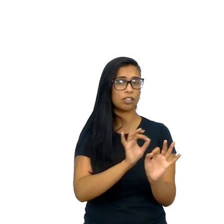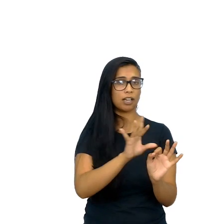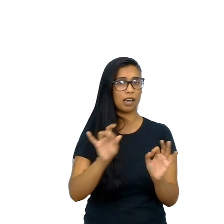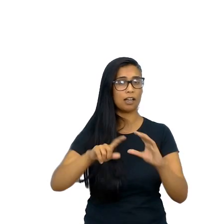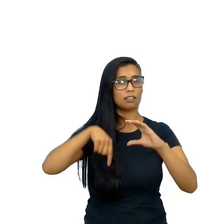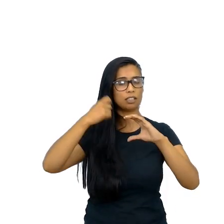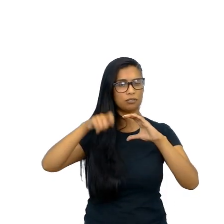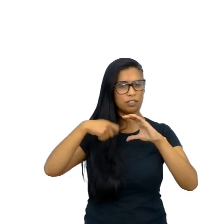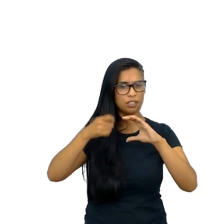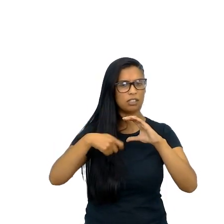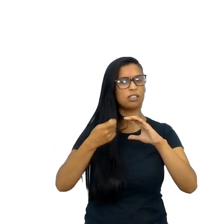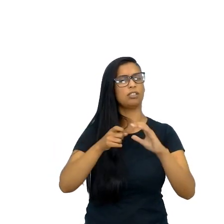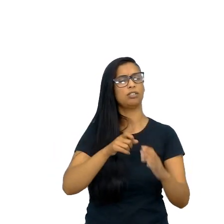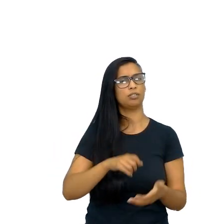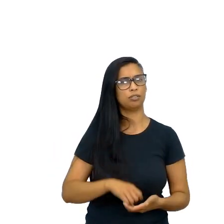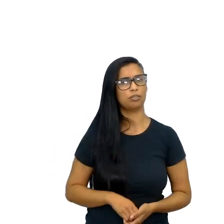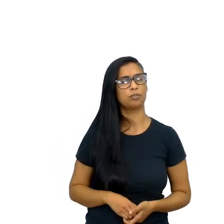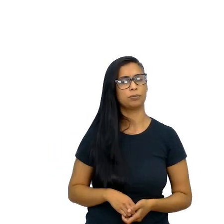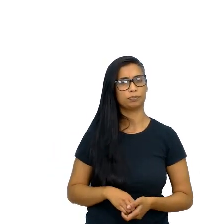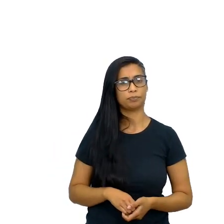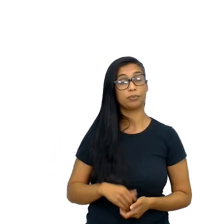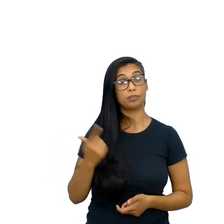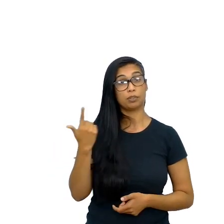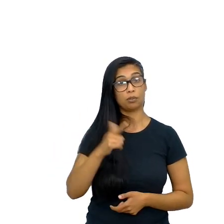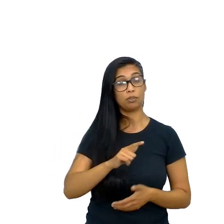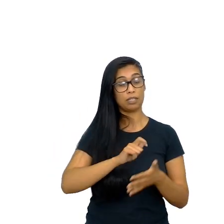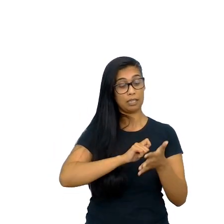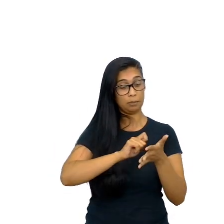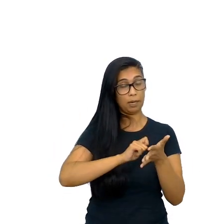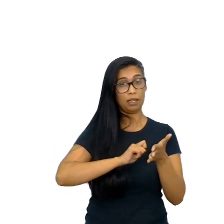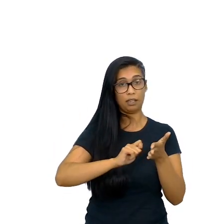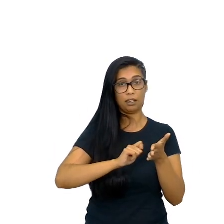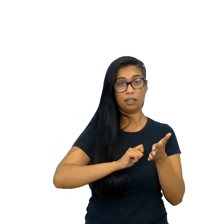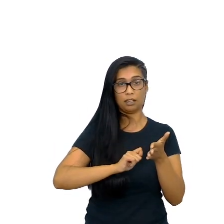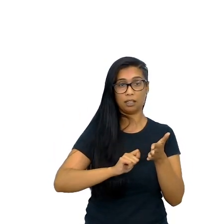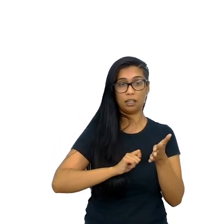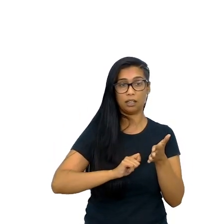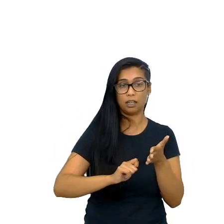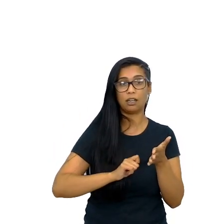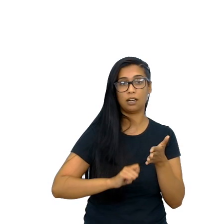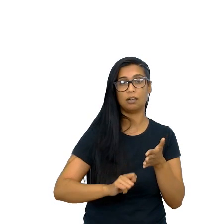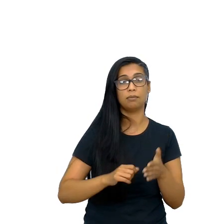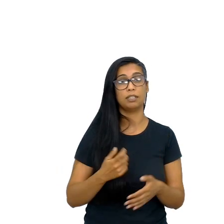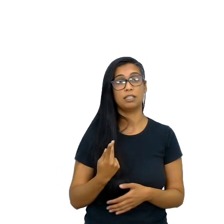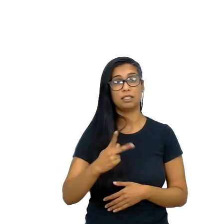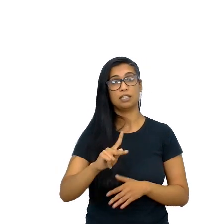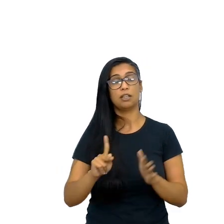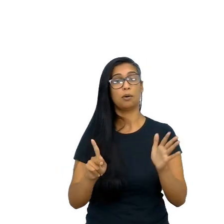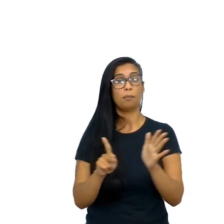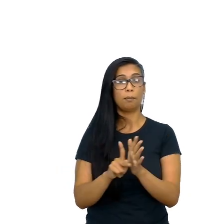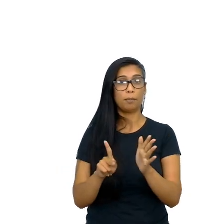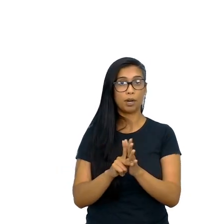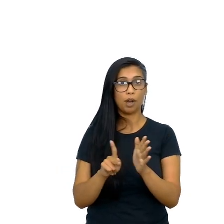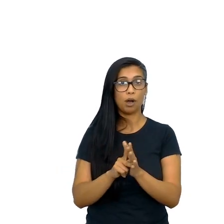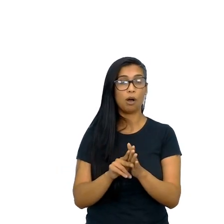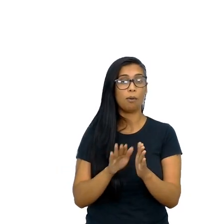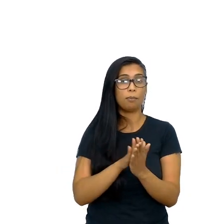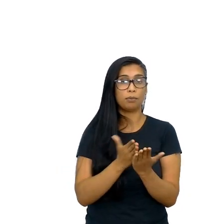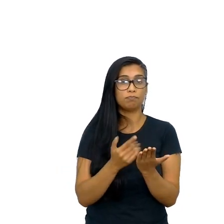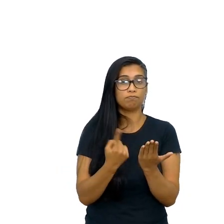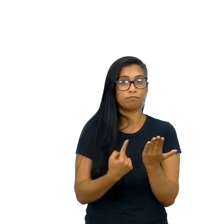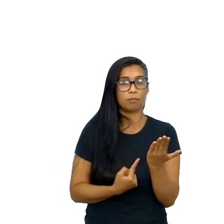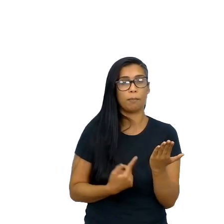de anos séries, devem fazer anotações em seu diário de bordo para que vocês possam apontar aqui quais são os